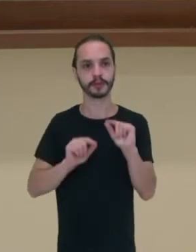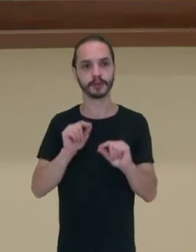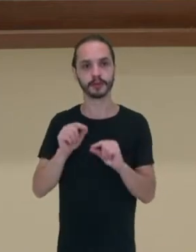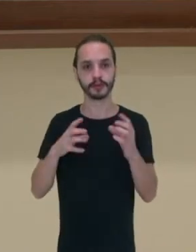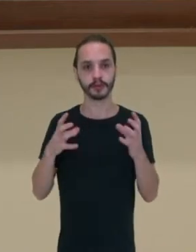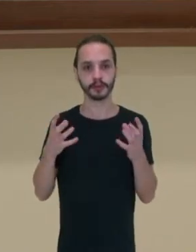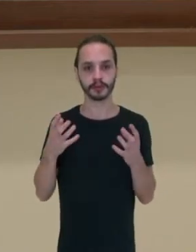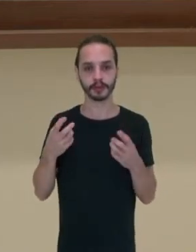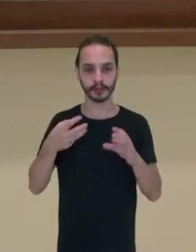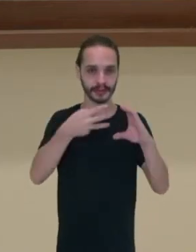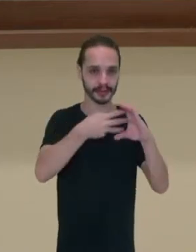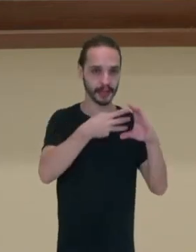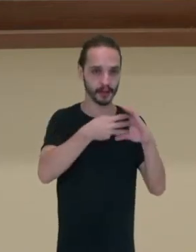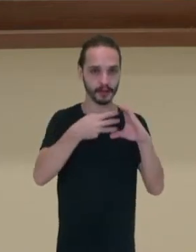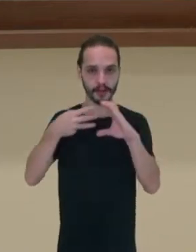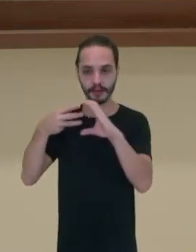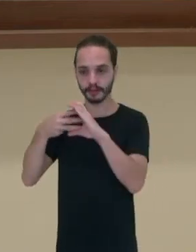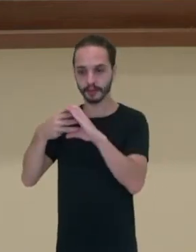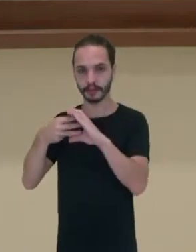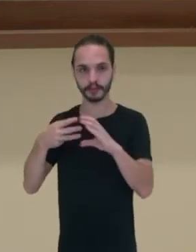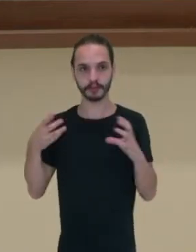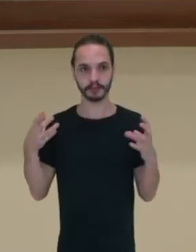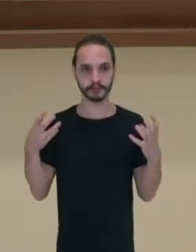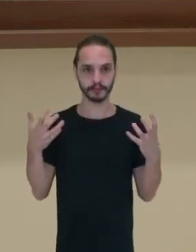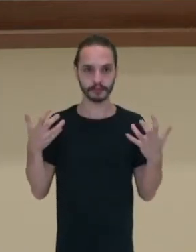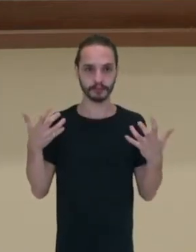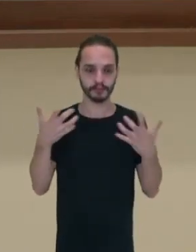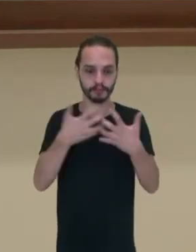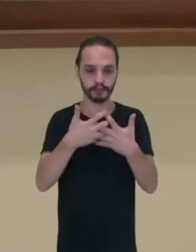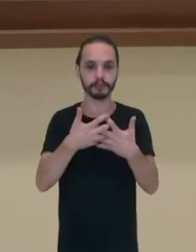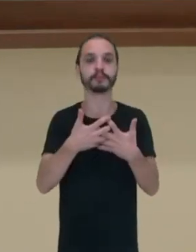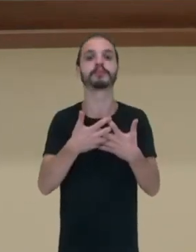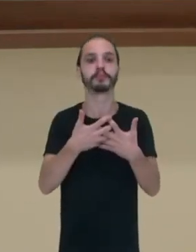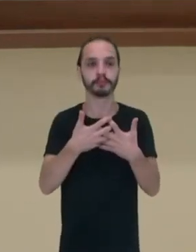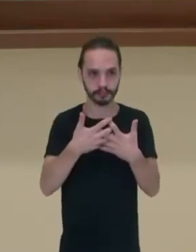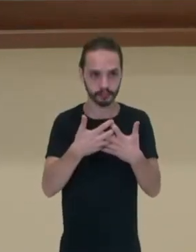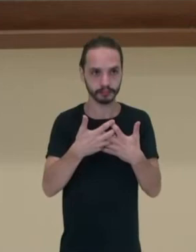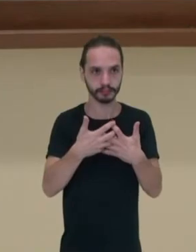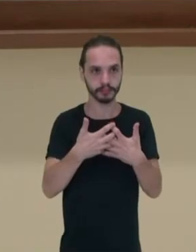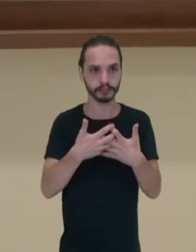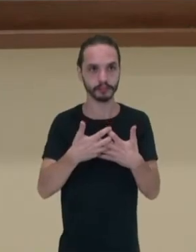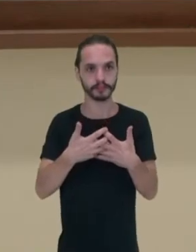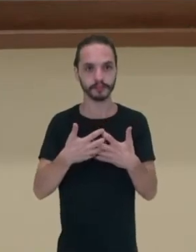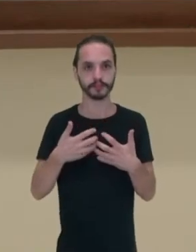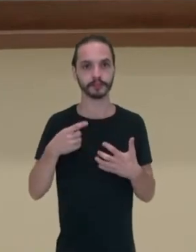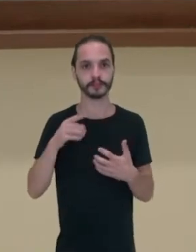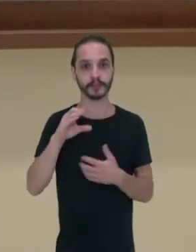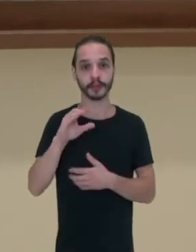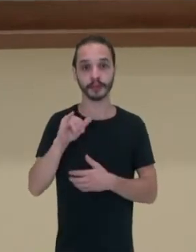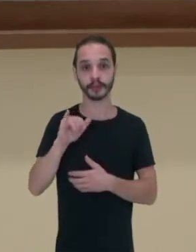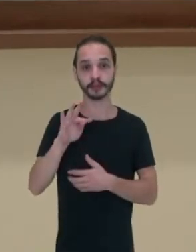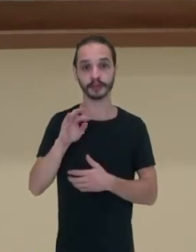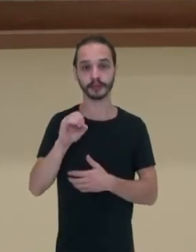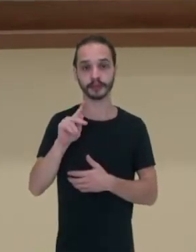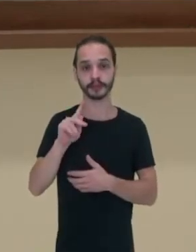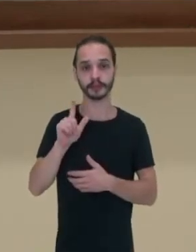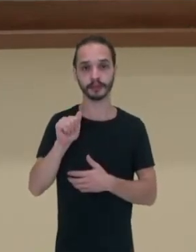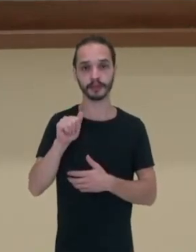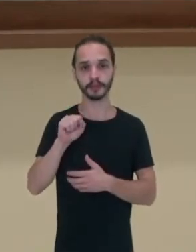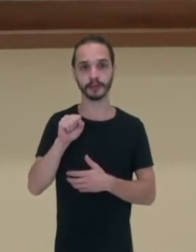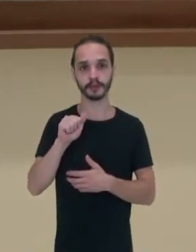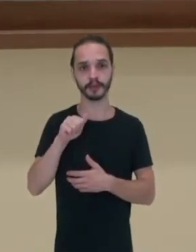se unem por uma ponte, ok? Elas se unem por uma ponte, o citoplasma, confere aqui